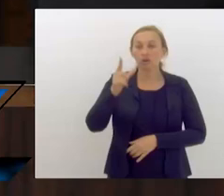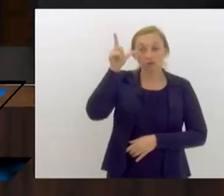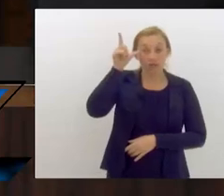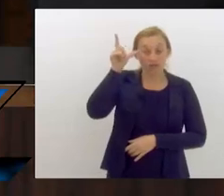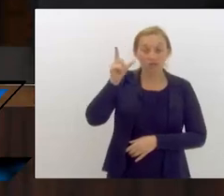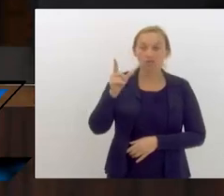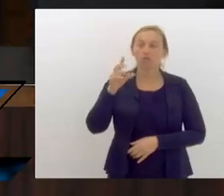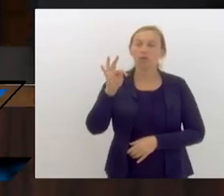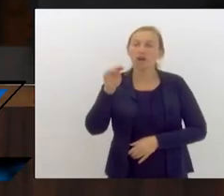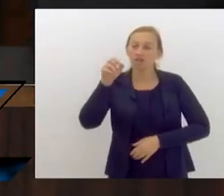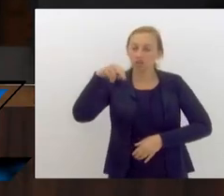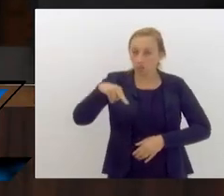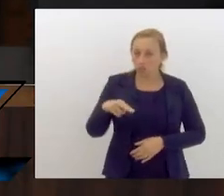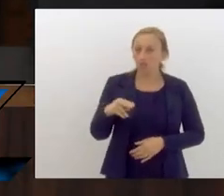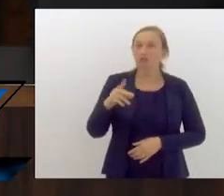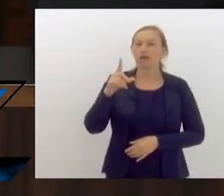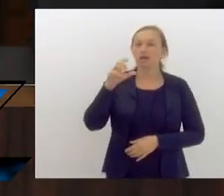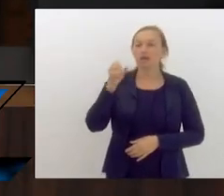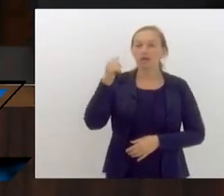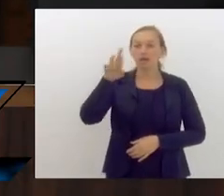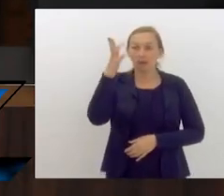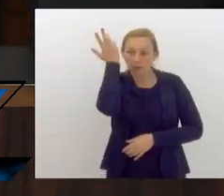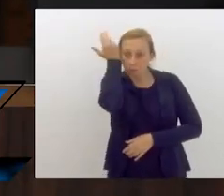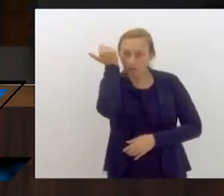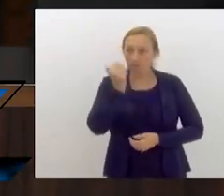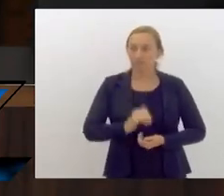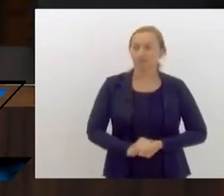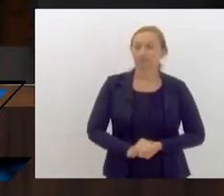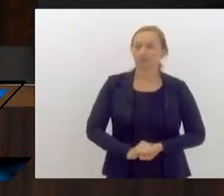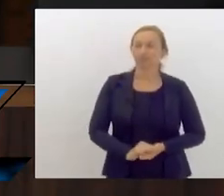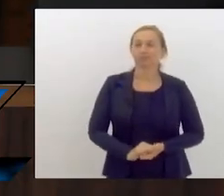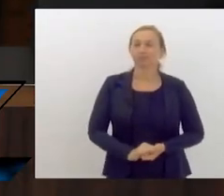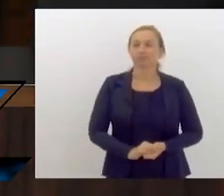o Érico José e heliomar com ele